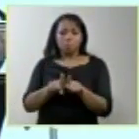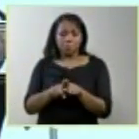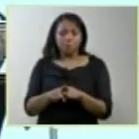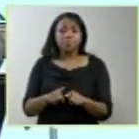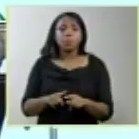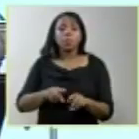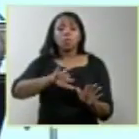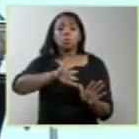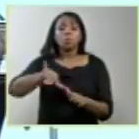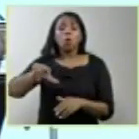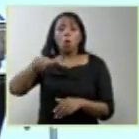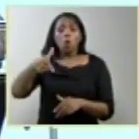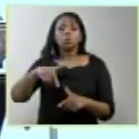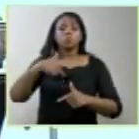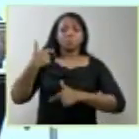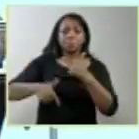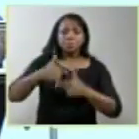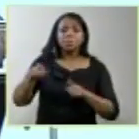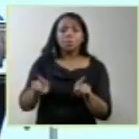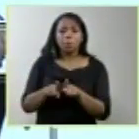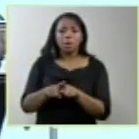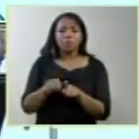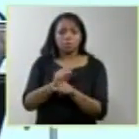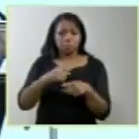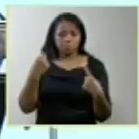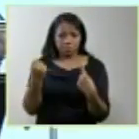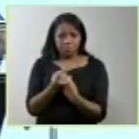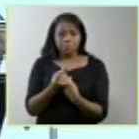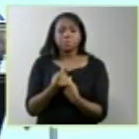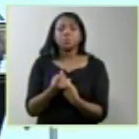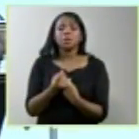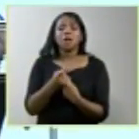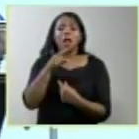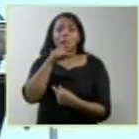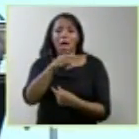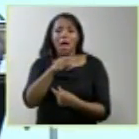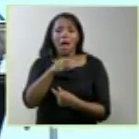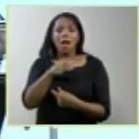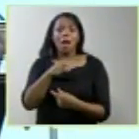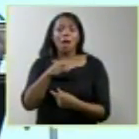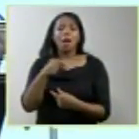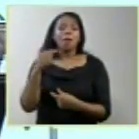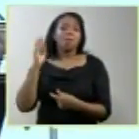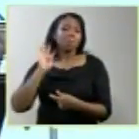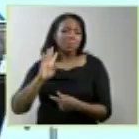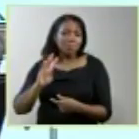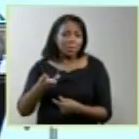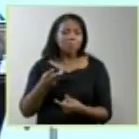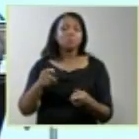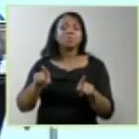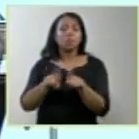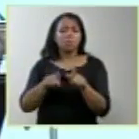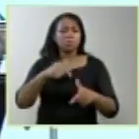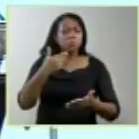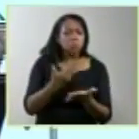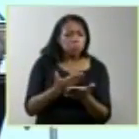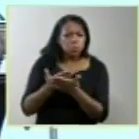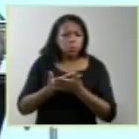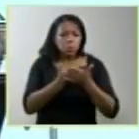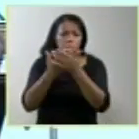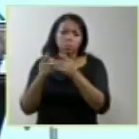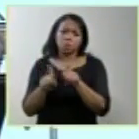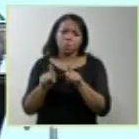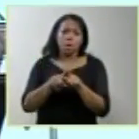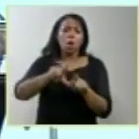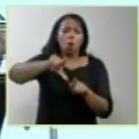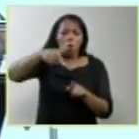Outro trabalho de membro da nossa sociedade, o Dr. Marcos Aguiar, de Minas Gerais, também estudou os defeitos neurais e associação com